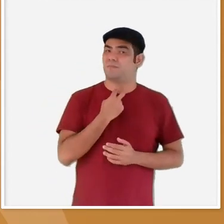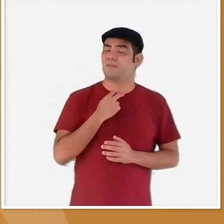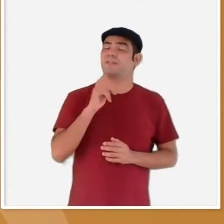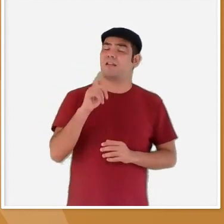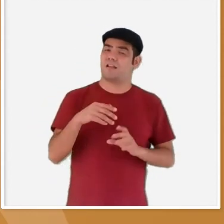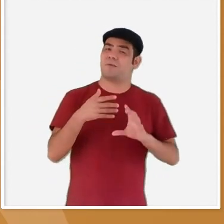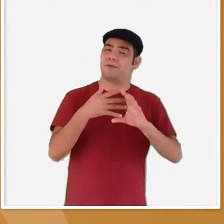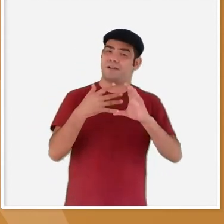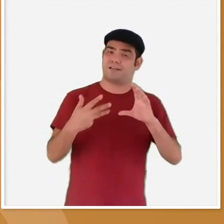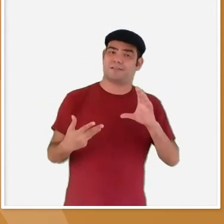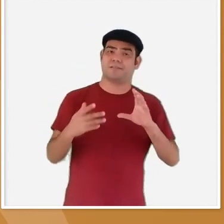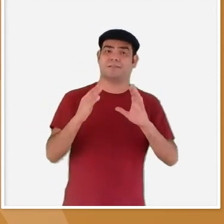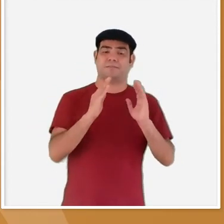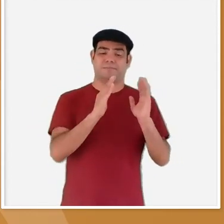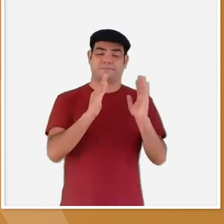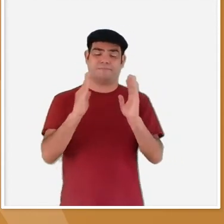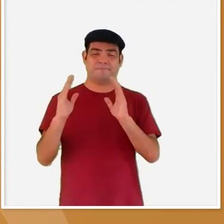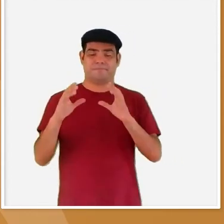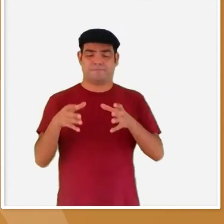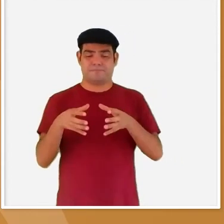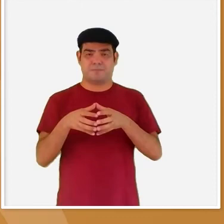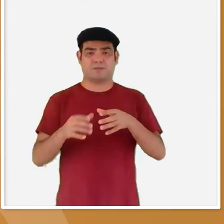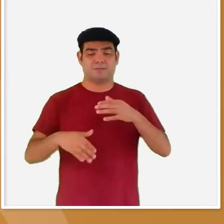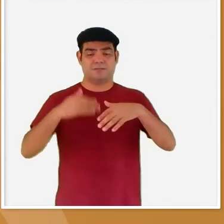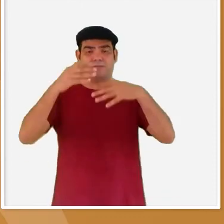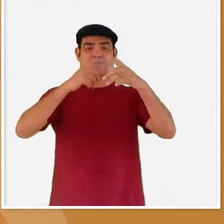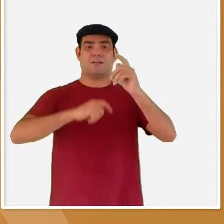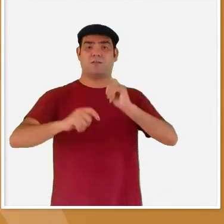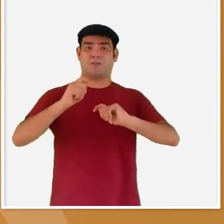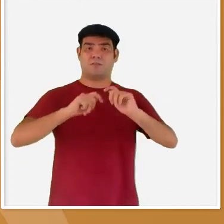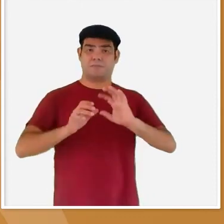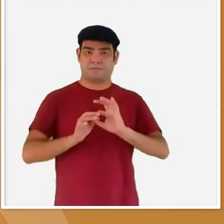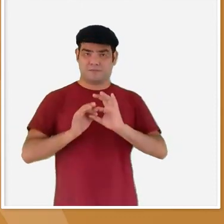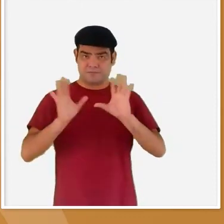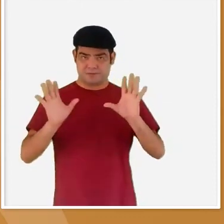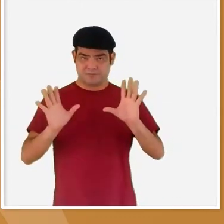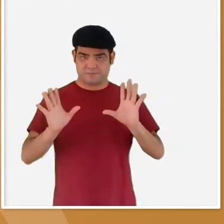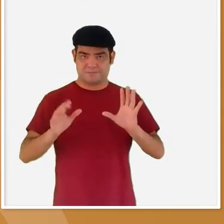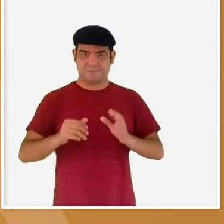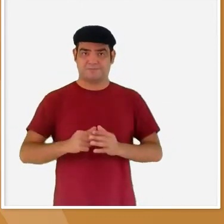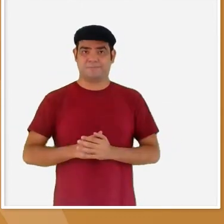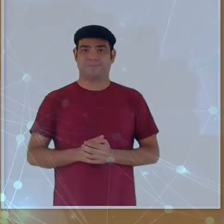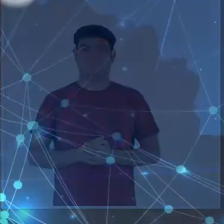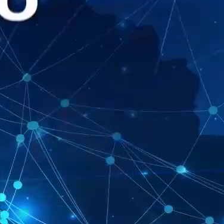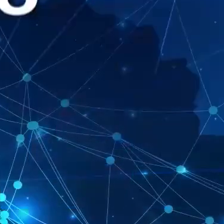blocos de desenvolvimento econômico mais liberal, tá bom?